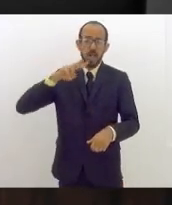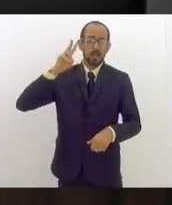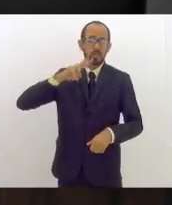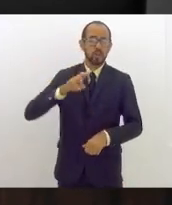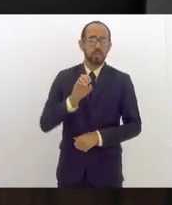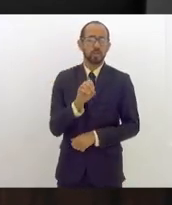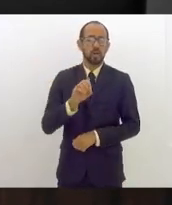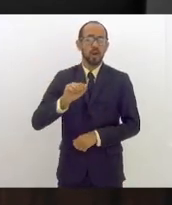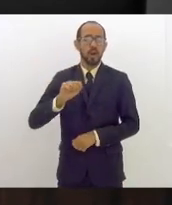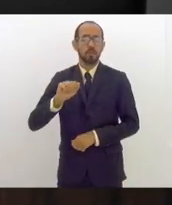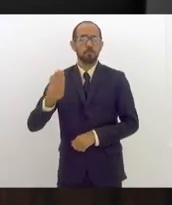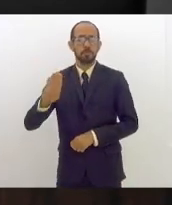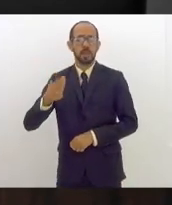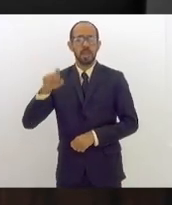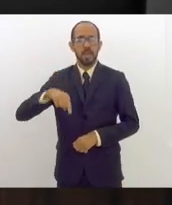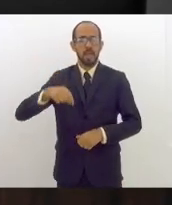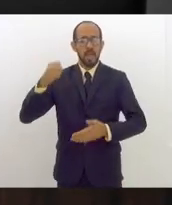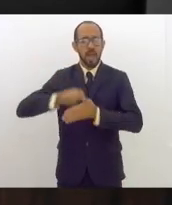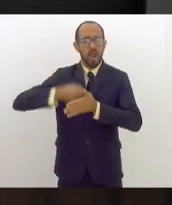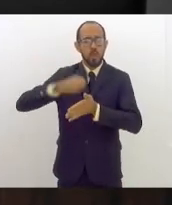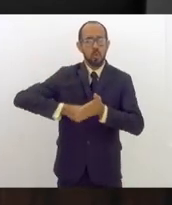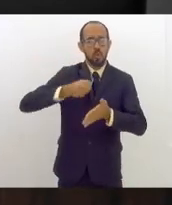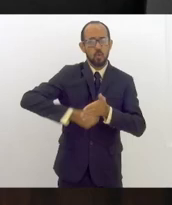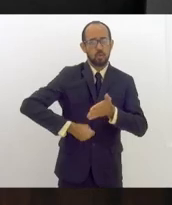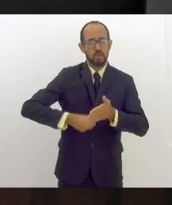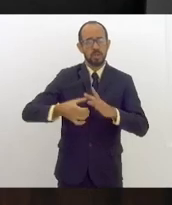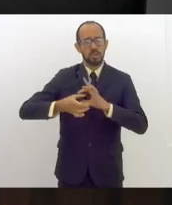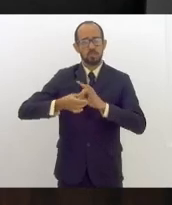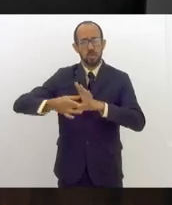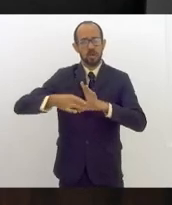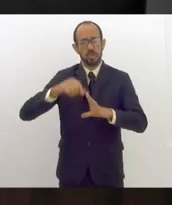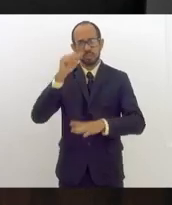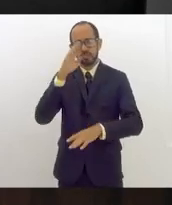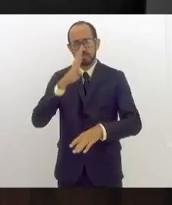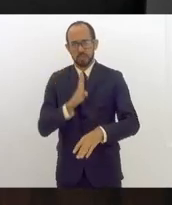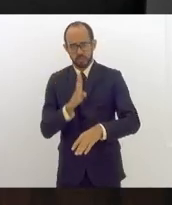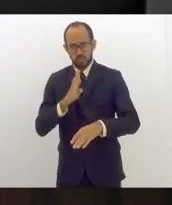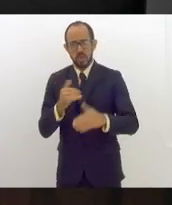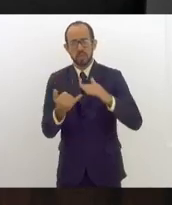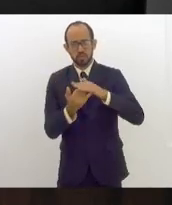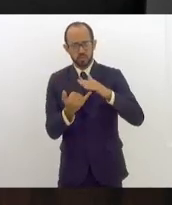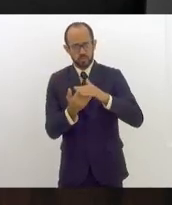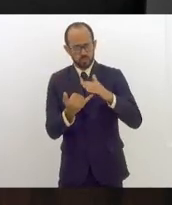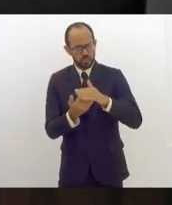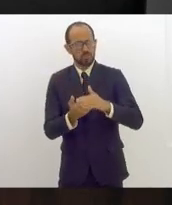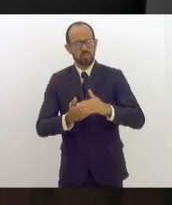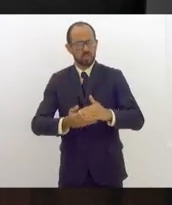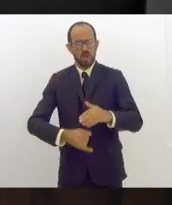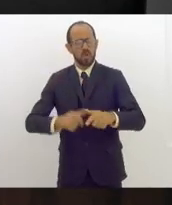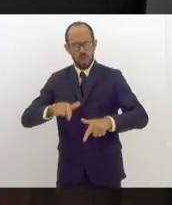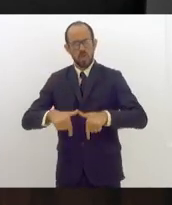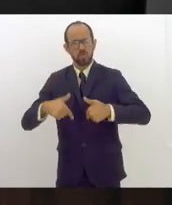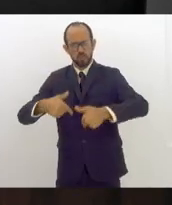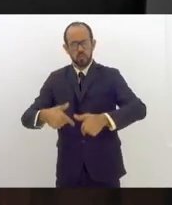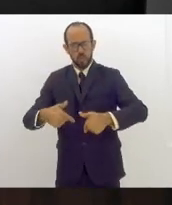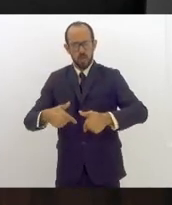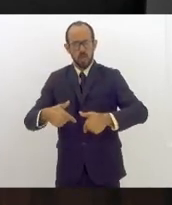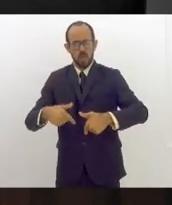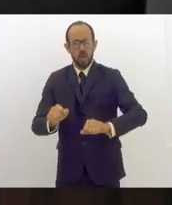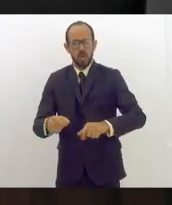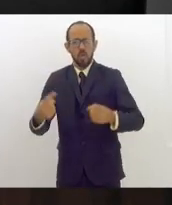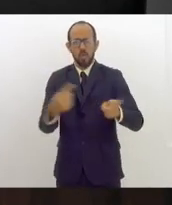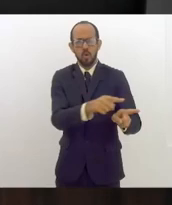democrática no Brasil a instituição atua o energicamente contra os demandas do estado novo em